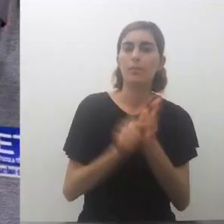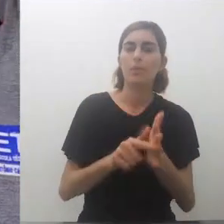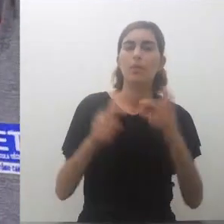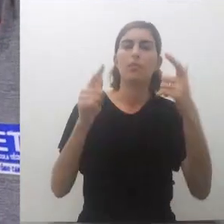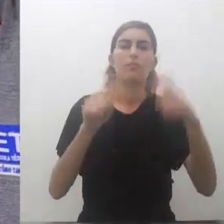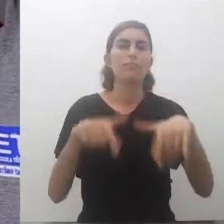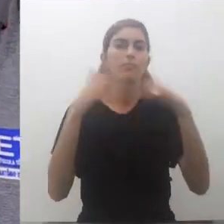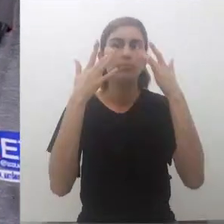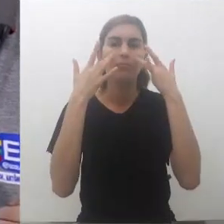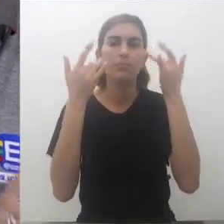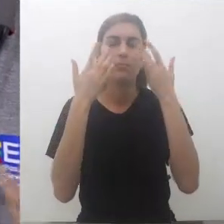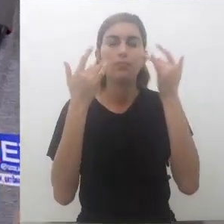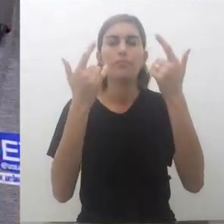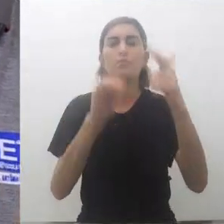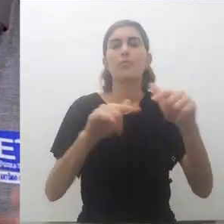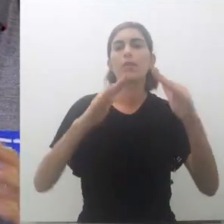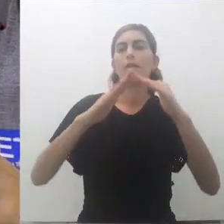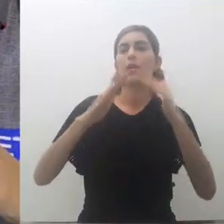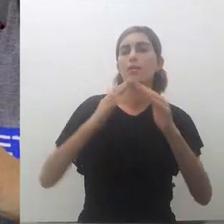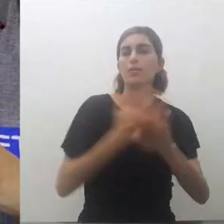num quadro, num jardim.